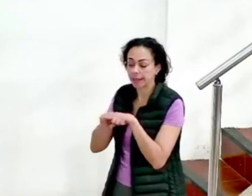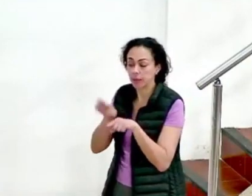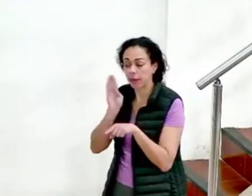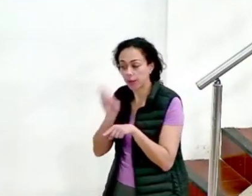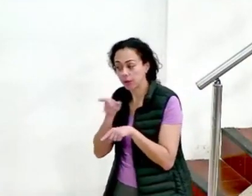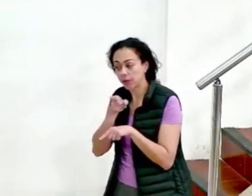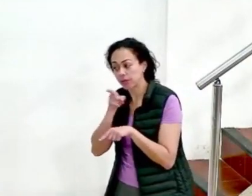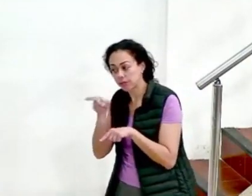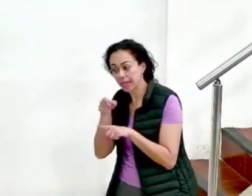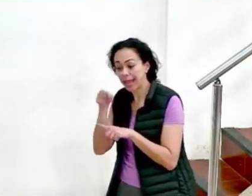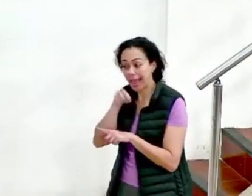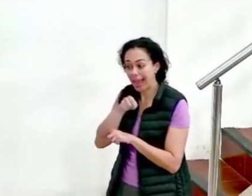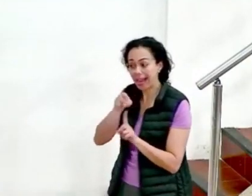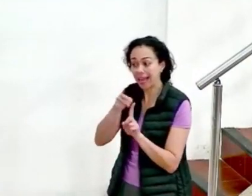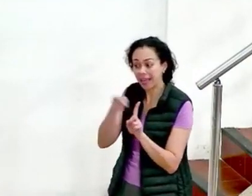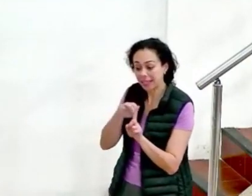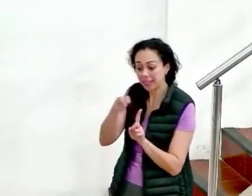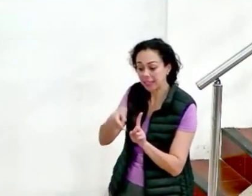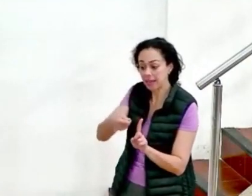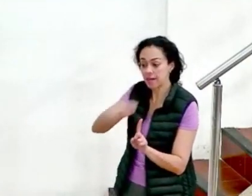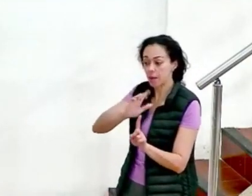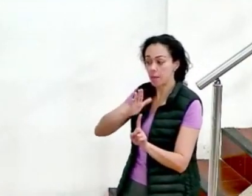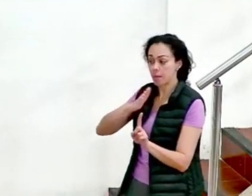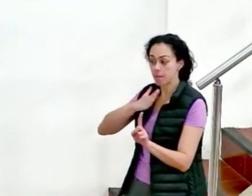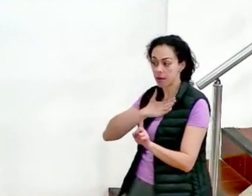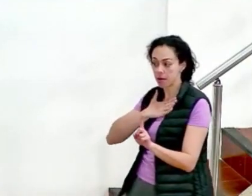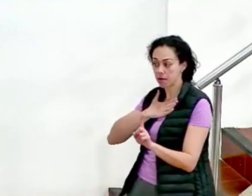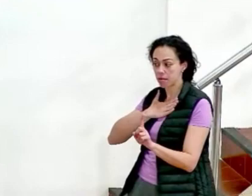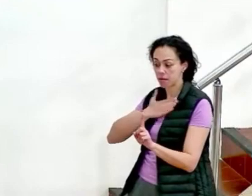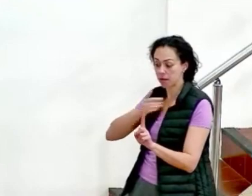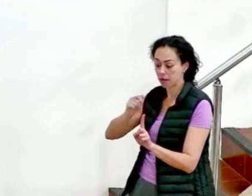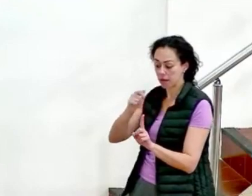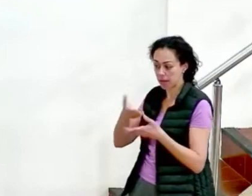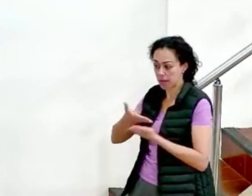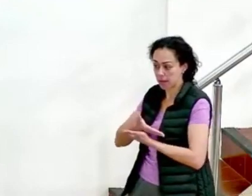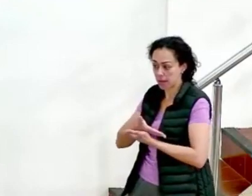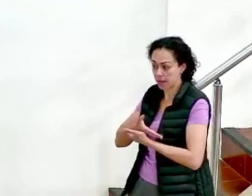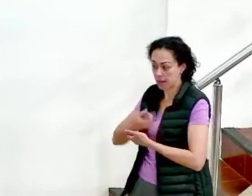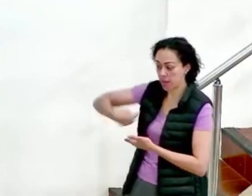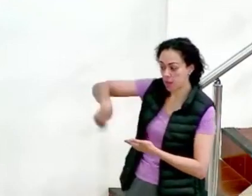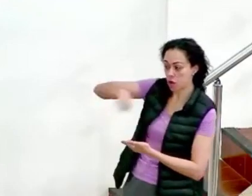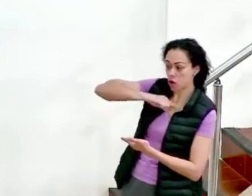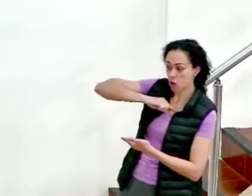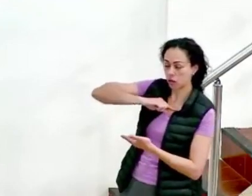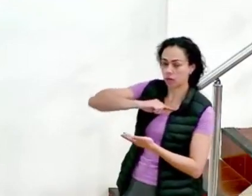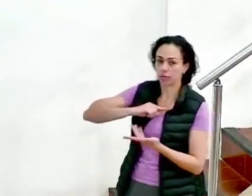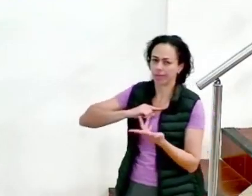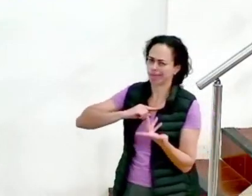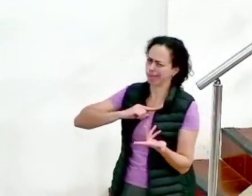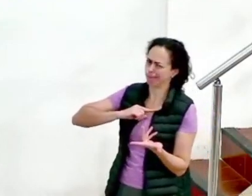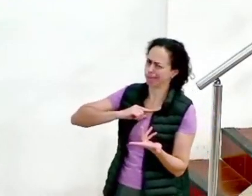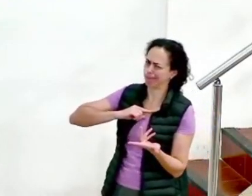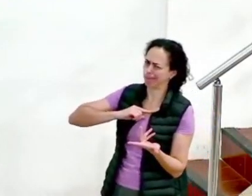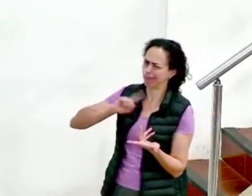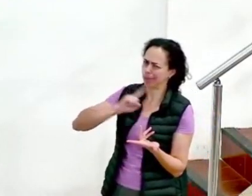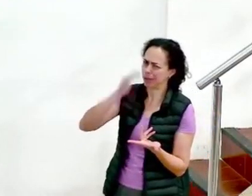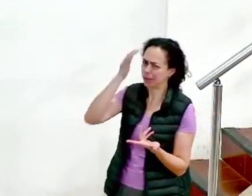tenda, e então ela vai rir. E o Senhor vai dizer a Abraão: por que sua esposa